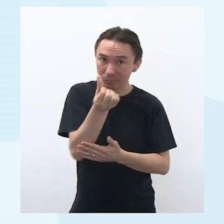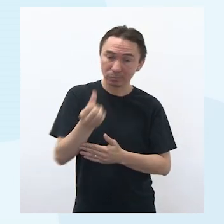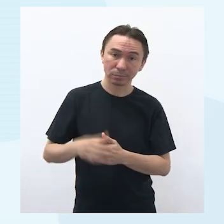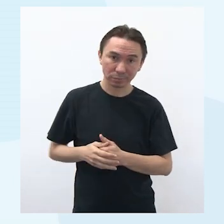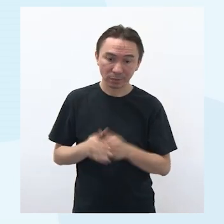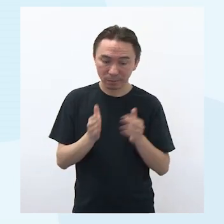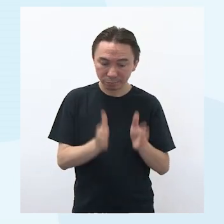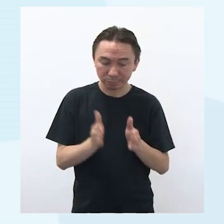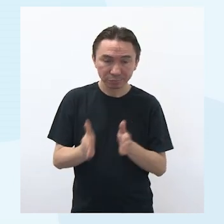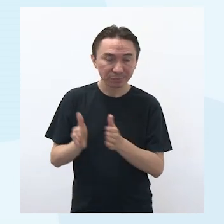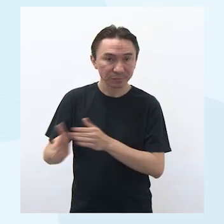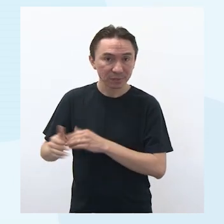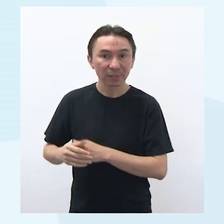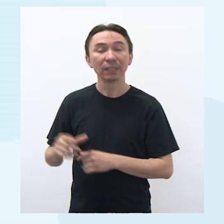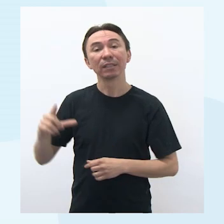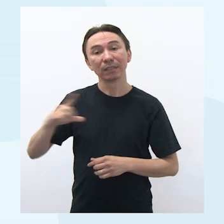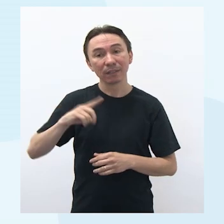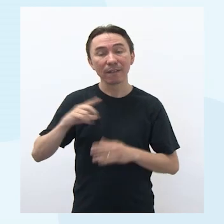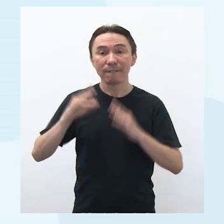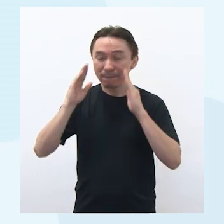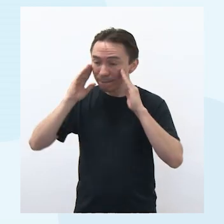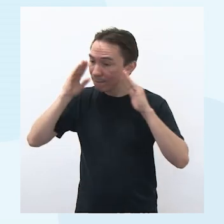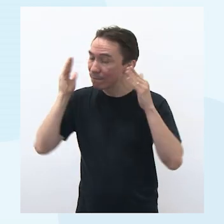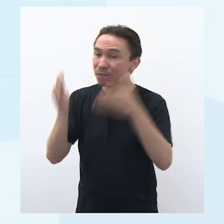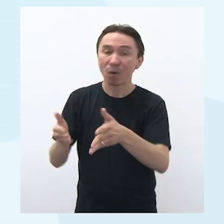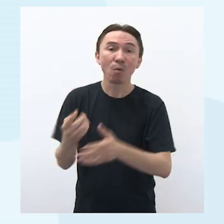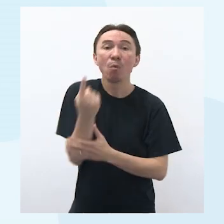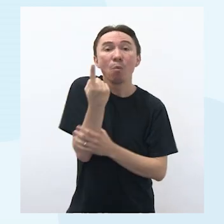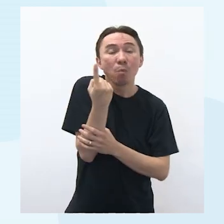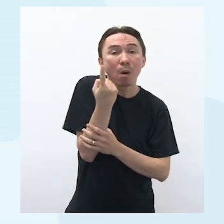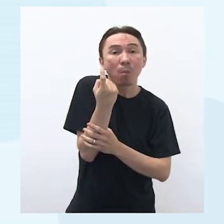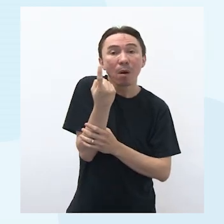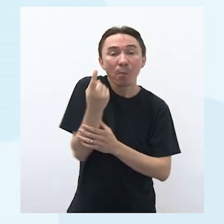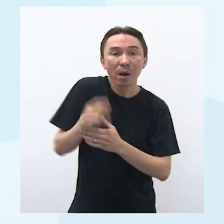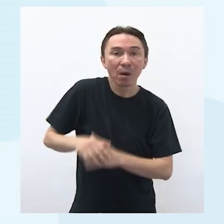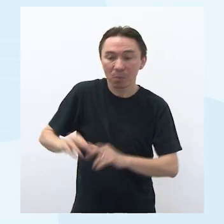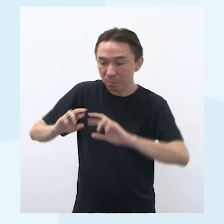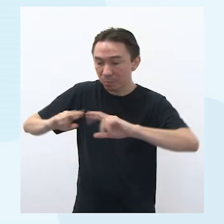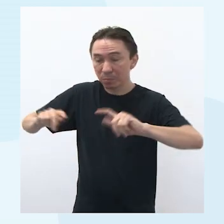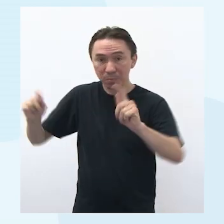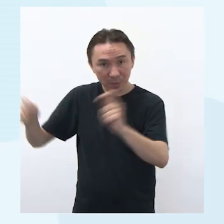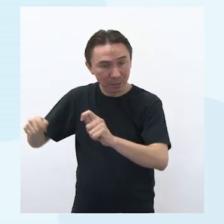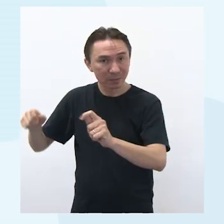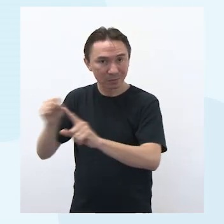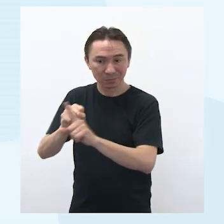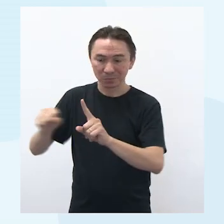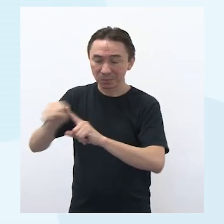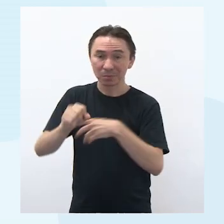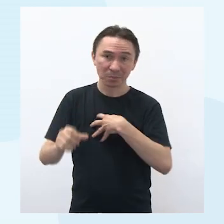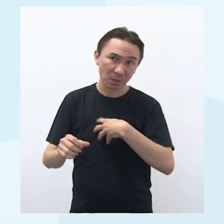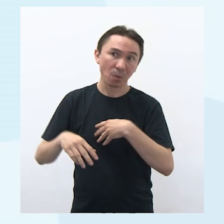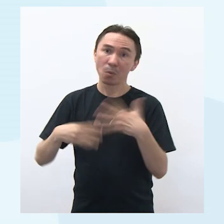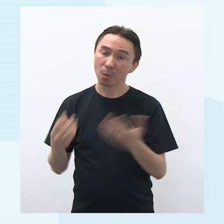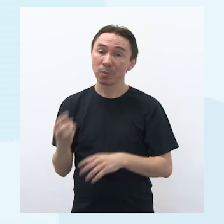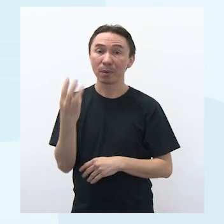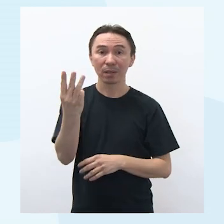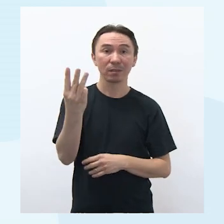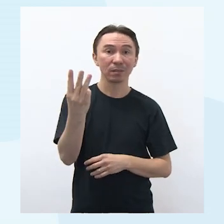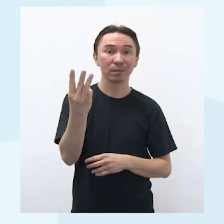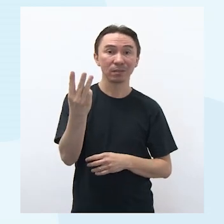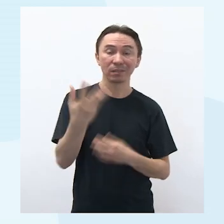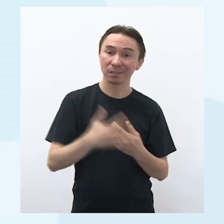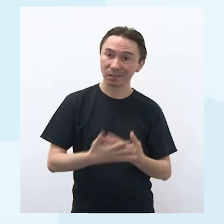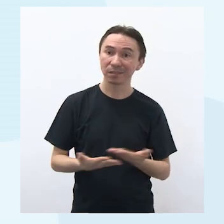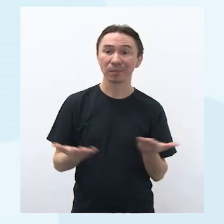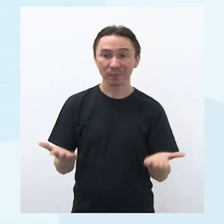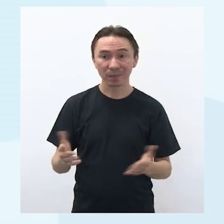foco numa competência socioemocional ou até em 3 competências socioemocionais, que é o caso desta situação,